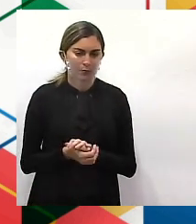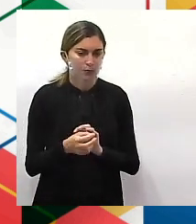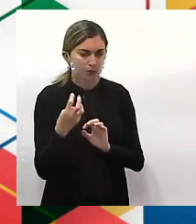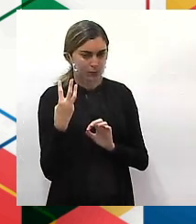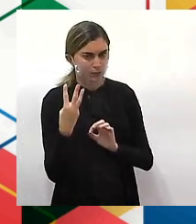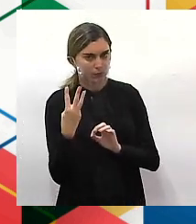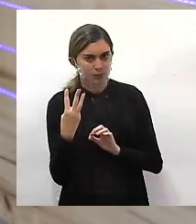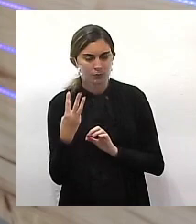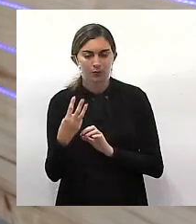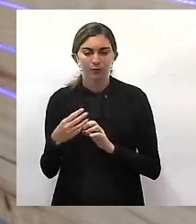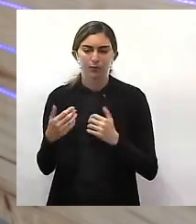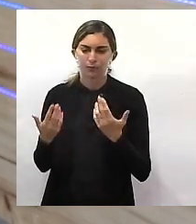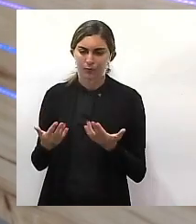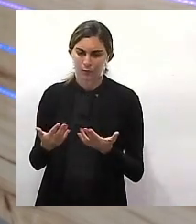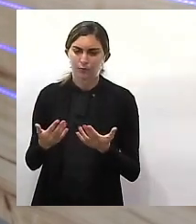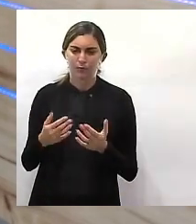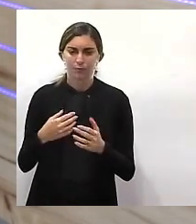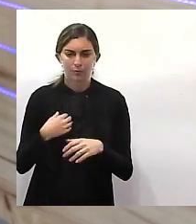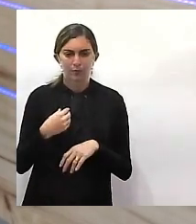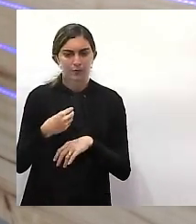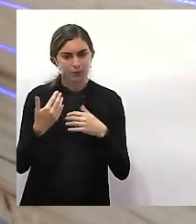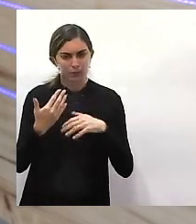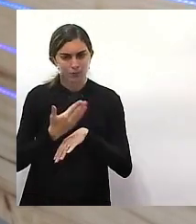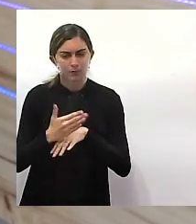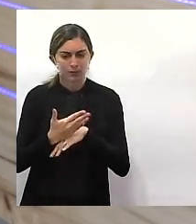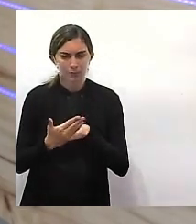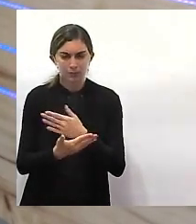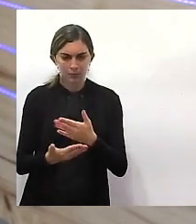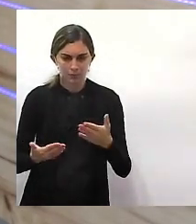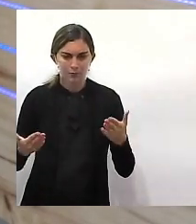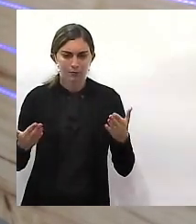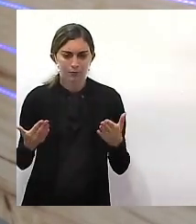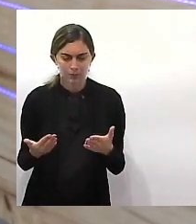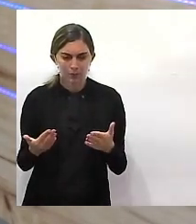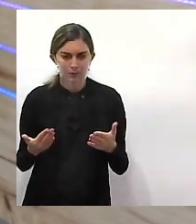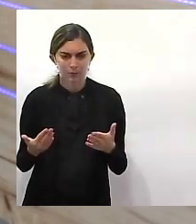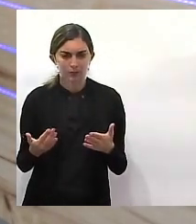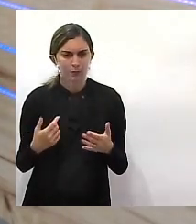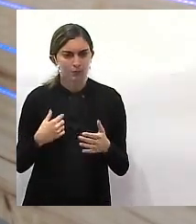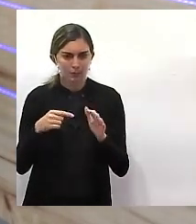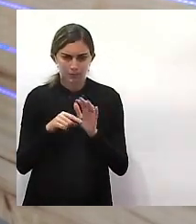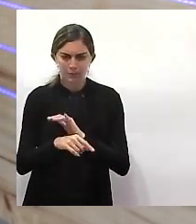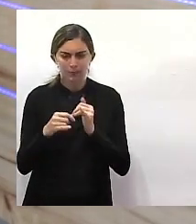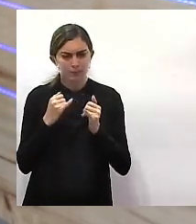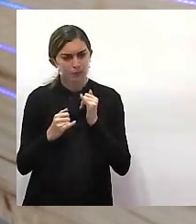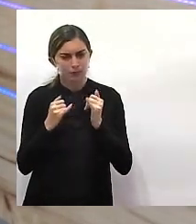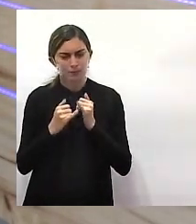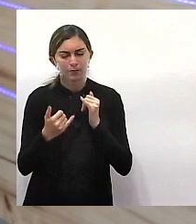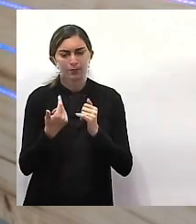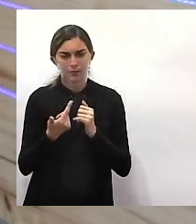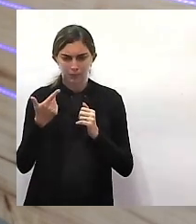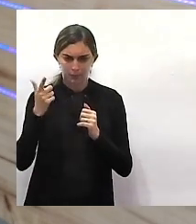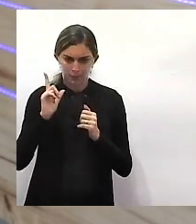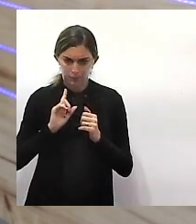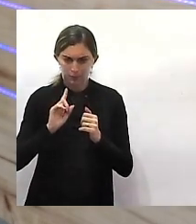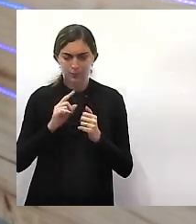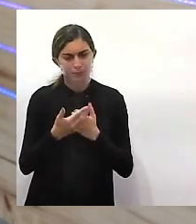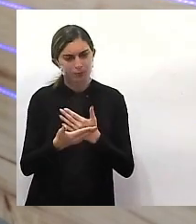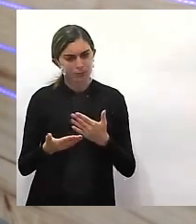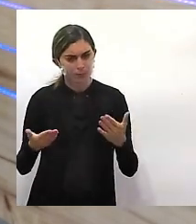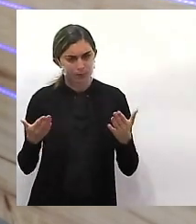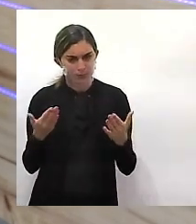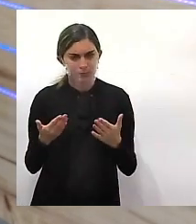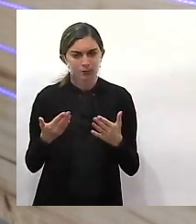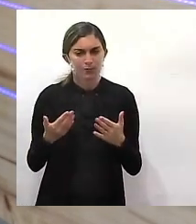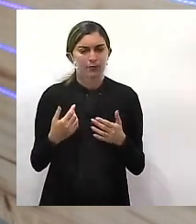né? Então, o restante fica como exercício para vocês. É uma questão muito parecida com a questão anterior. Você